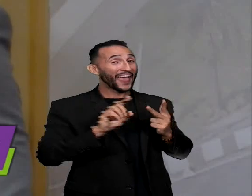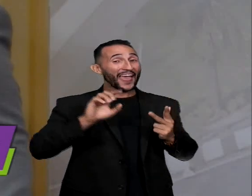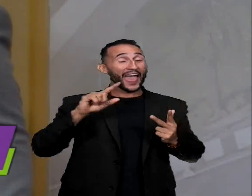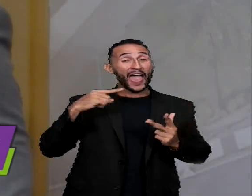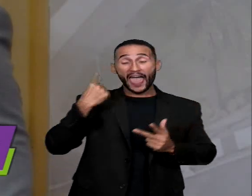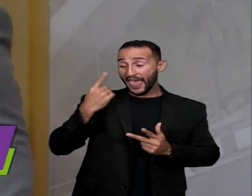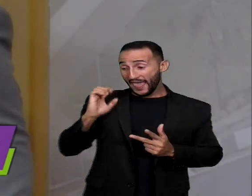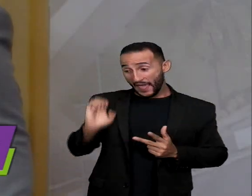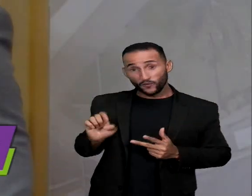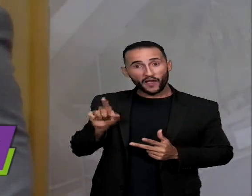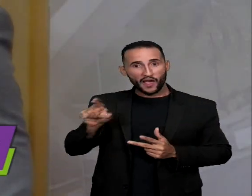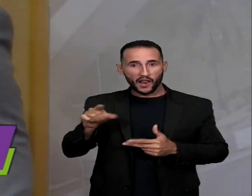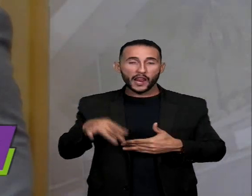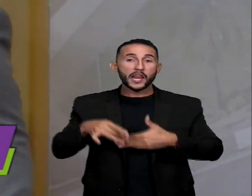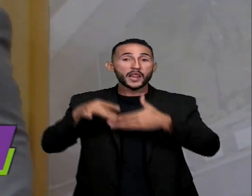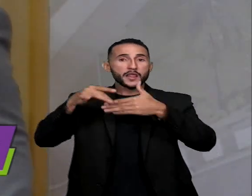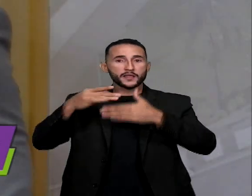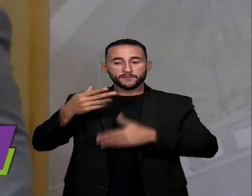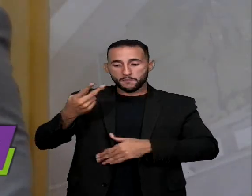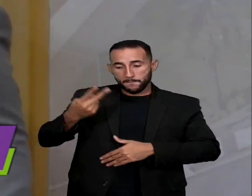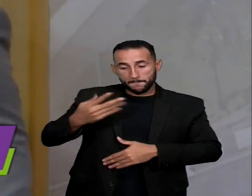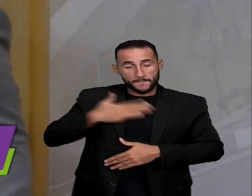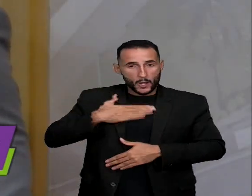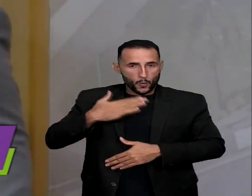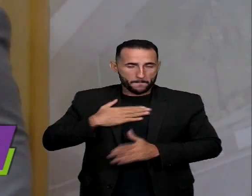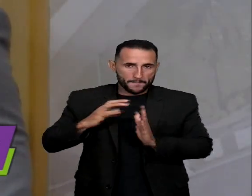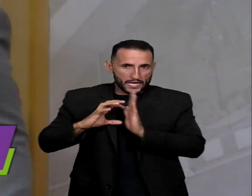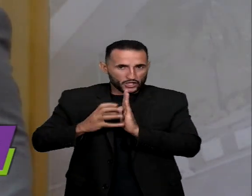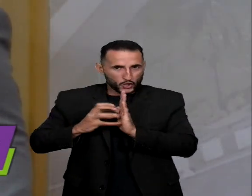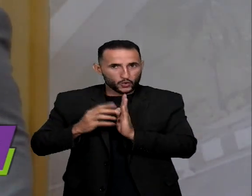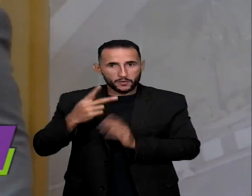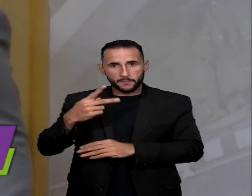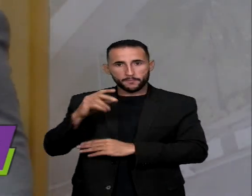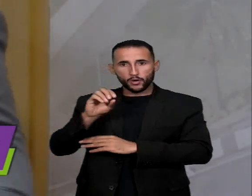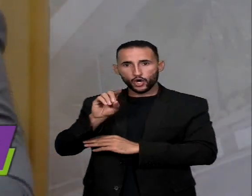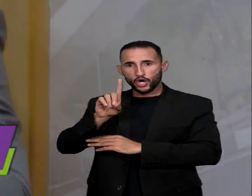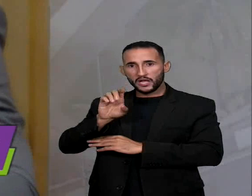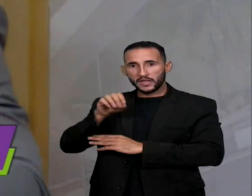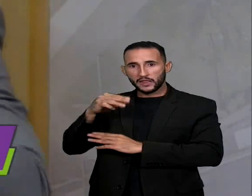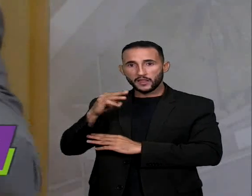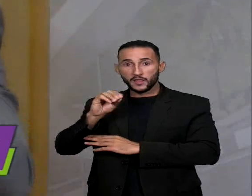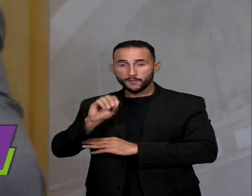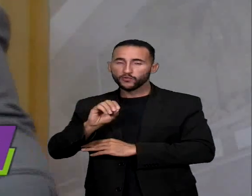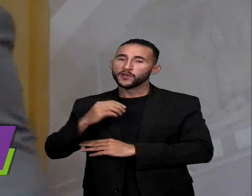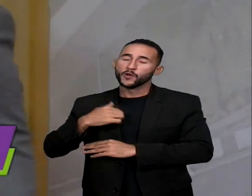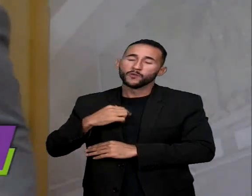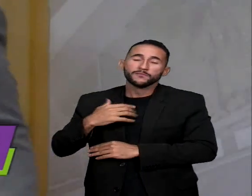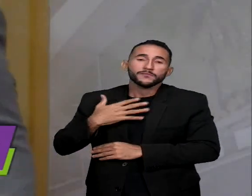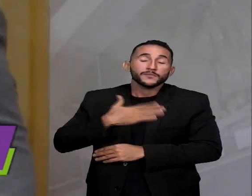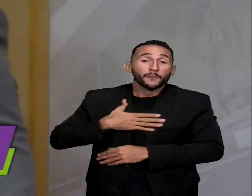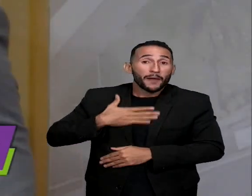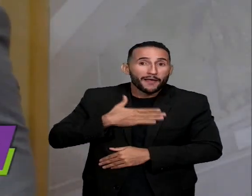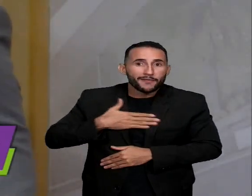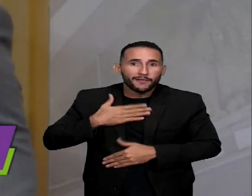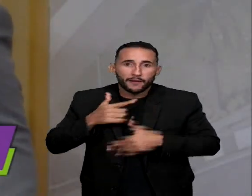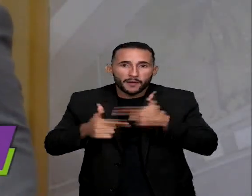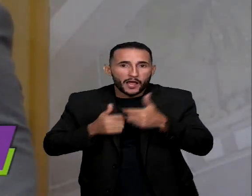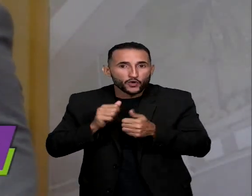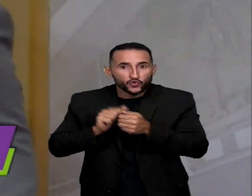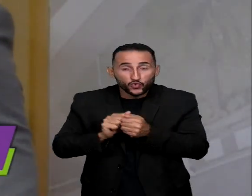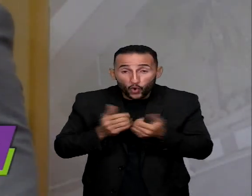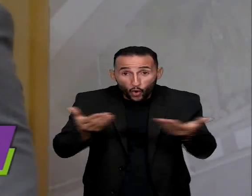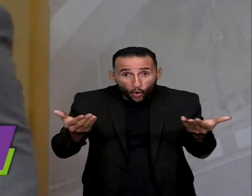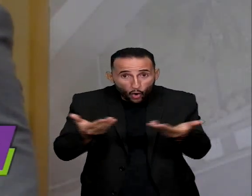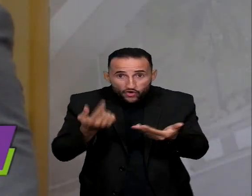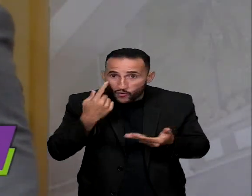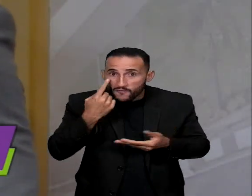né eu tive a honra a oportunidade de trabalhar contigo e hoje ver você aqui desempenhando um papel brilhante